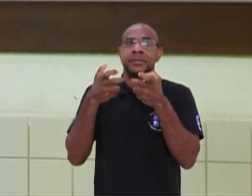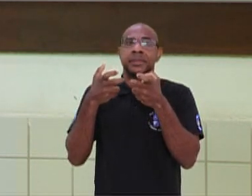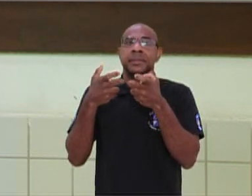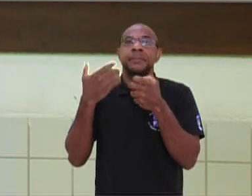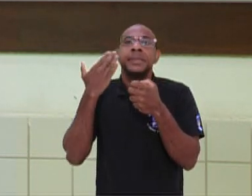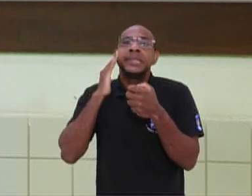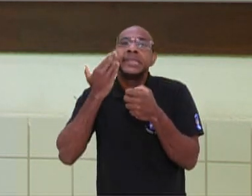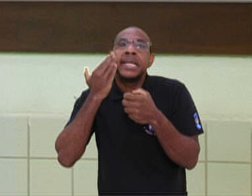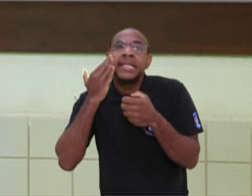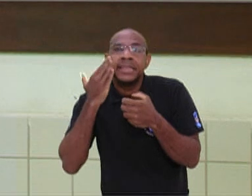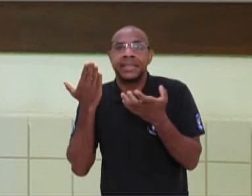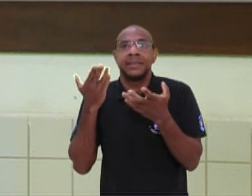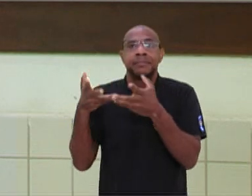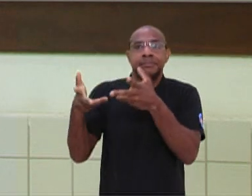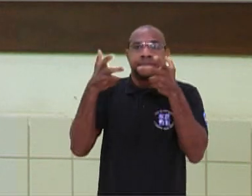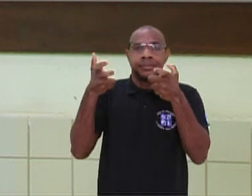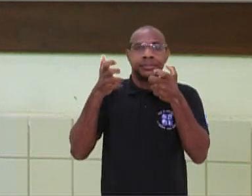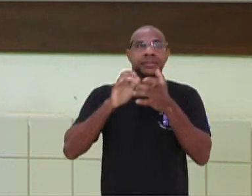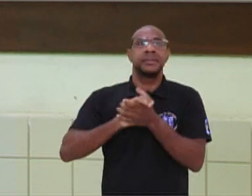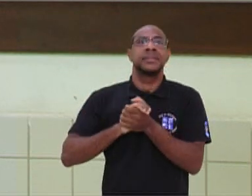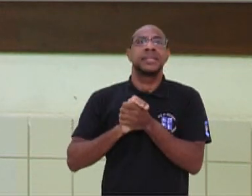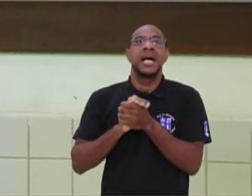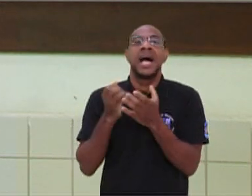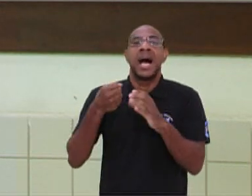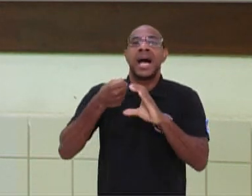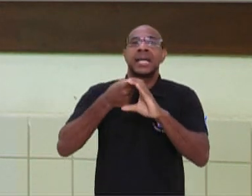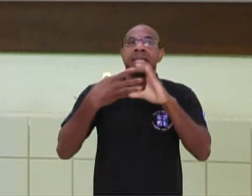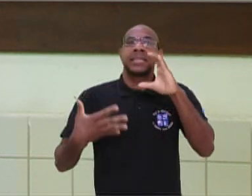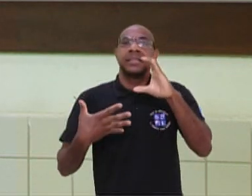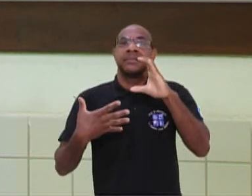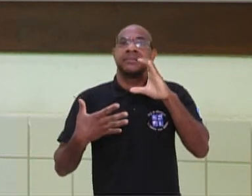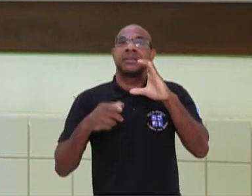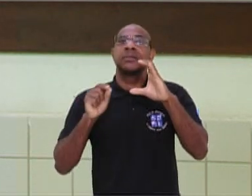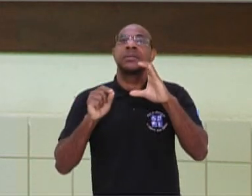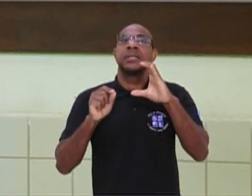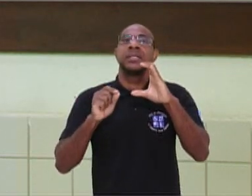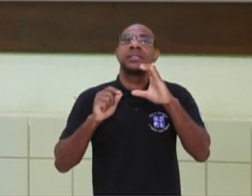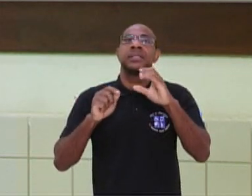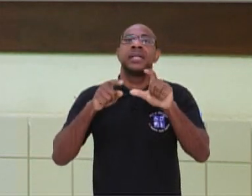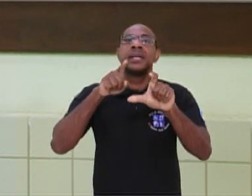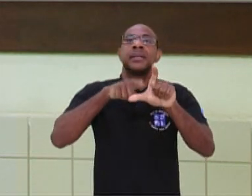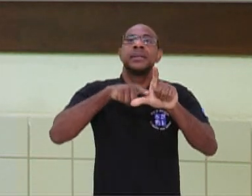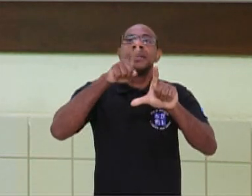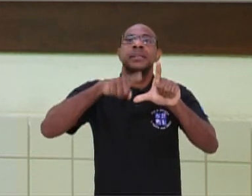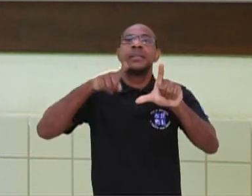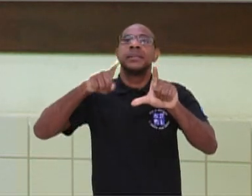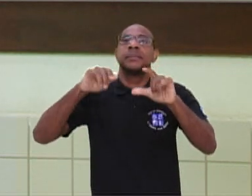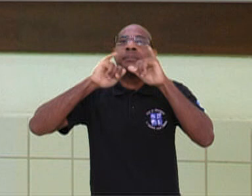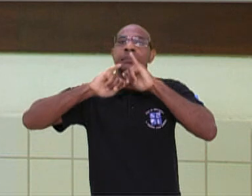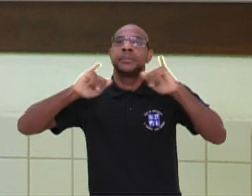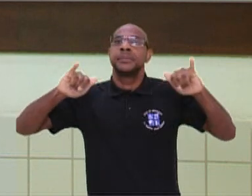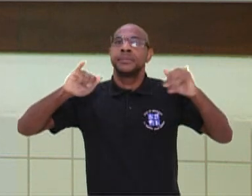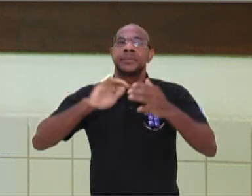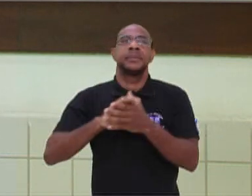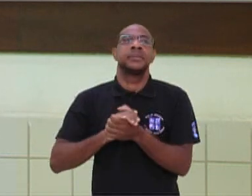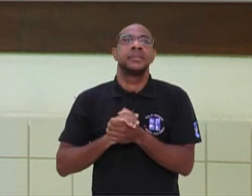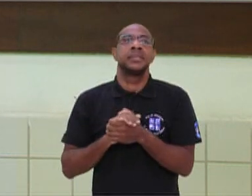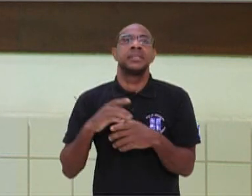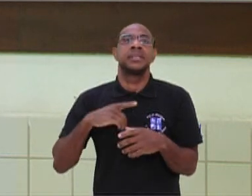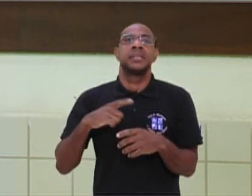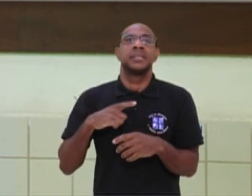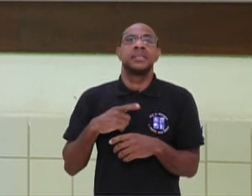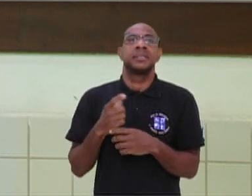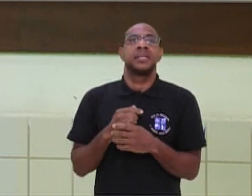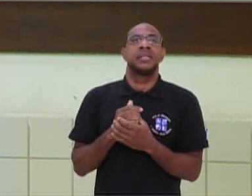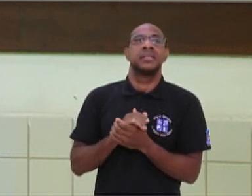das principais características do infográfico, ele é grande, geralmente quando é vinculado virtualmente, ele vem acompanhado de uma barra